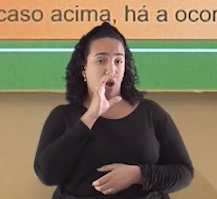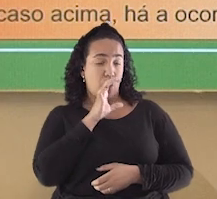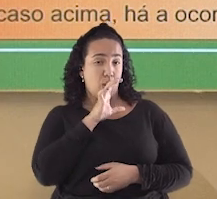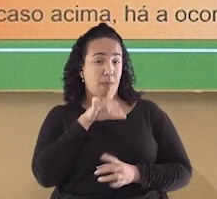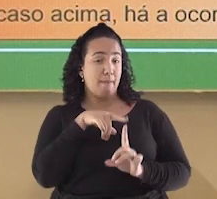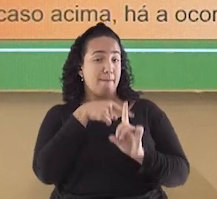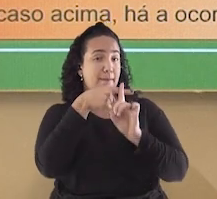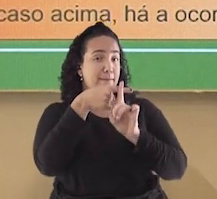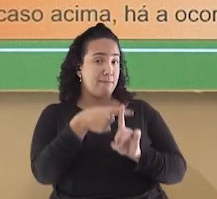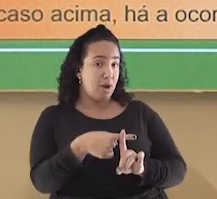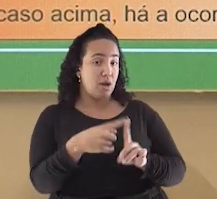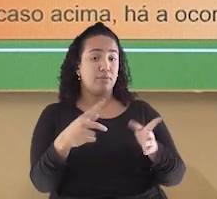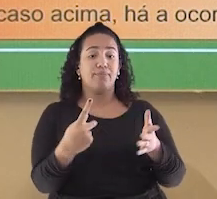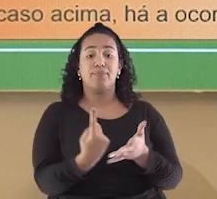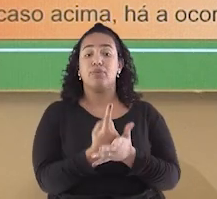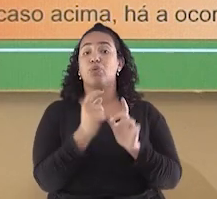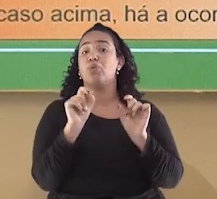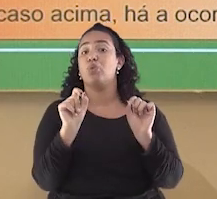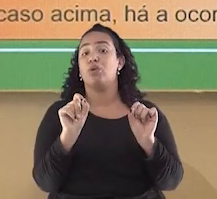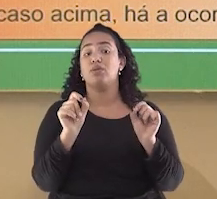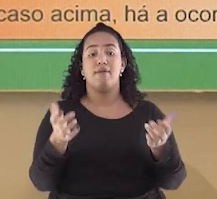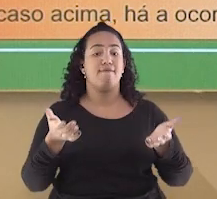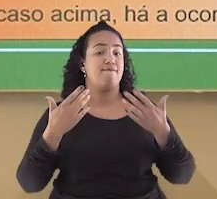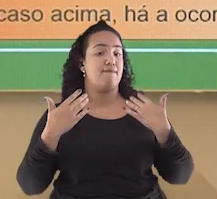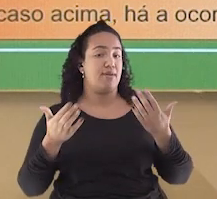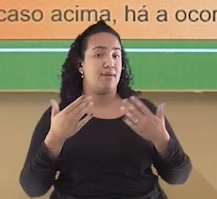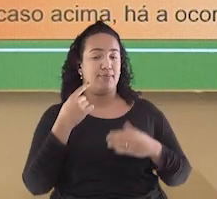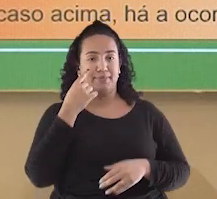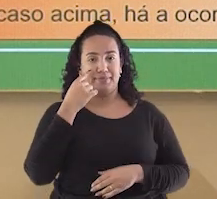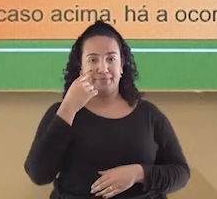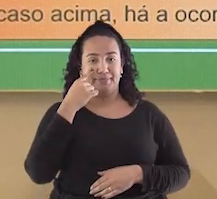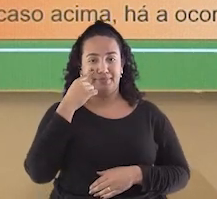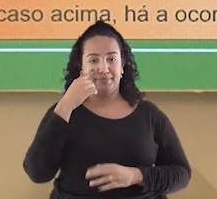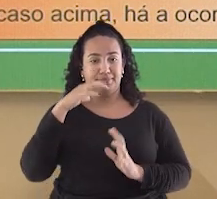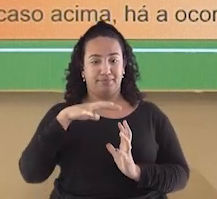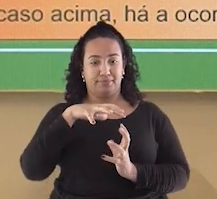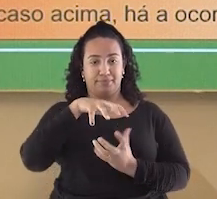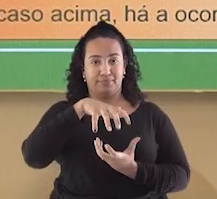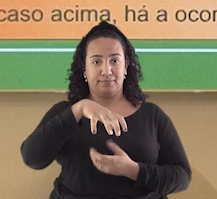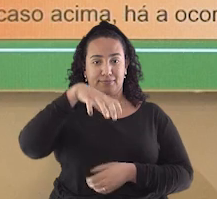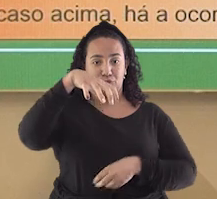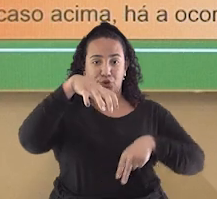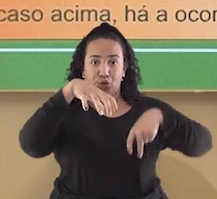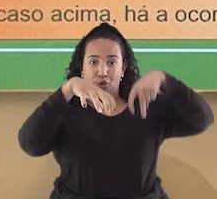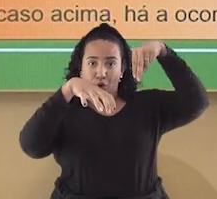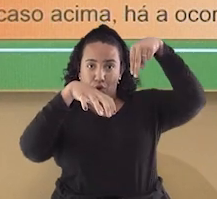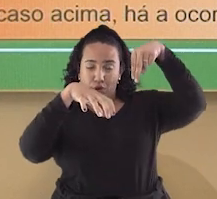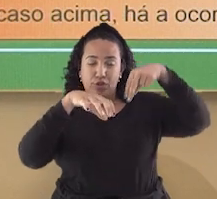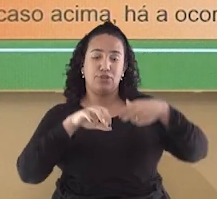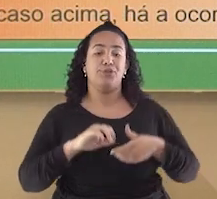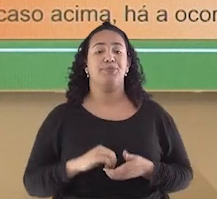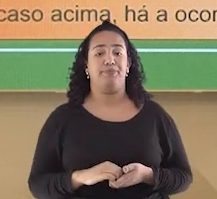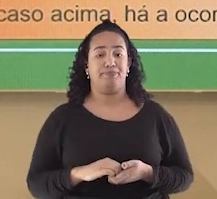mais incidentes ao longo do ano, ocorrerá o verão, como no hemisfério norte, aqui na nossa imagem.